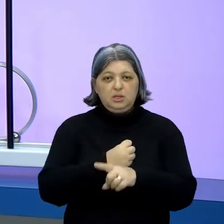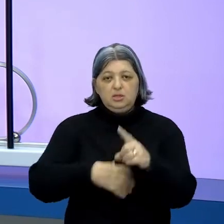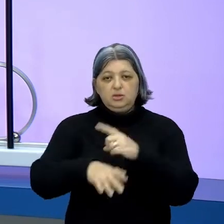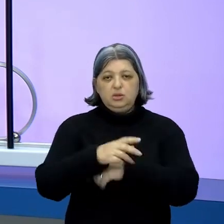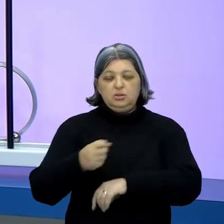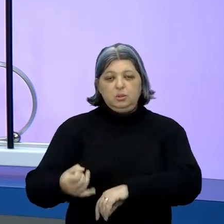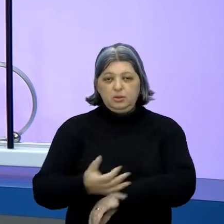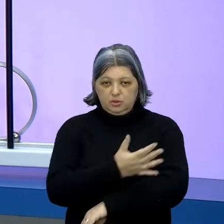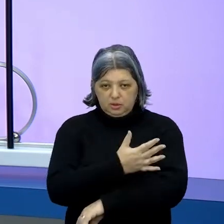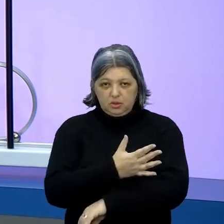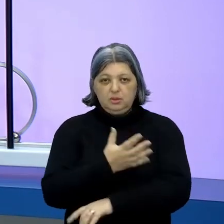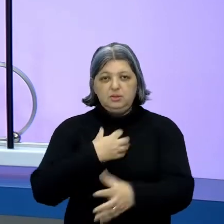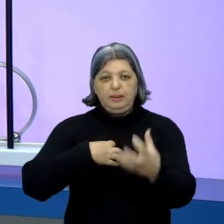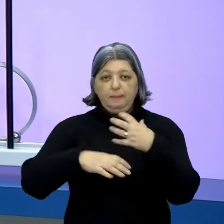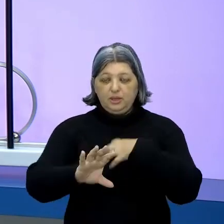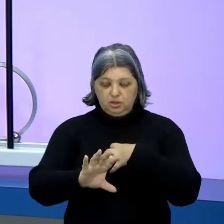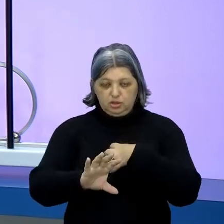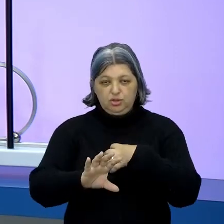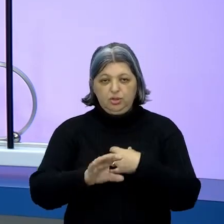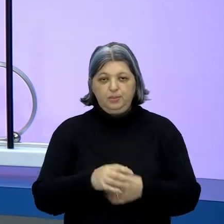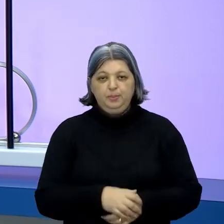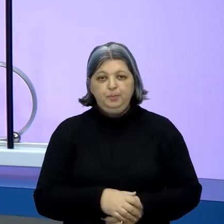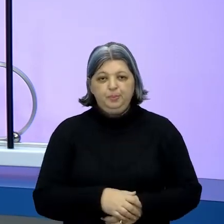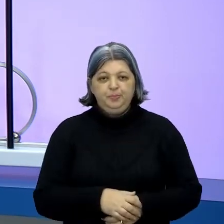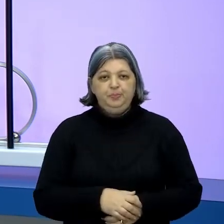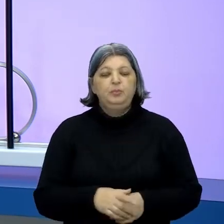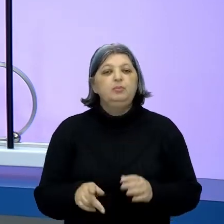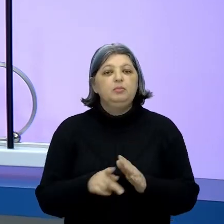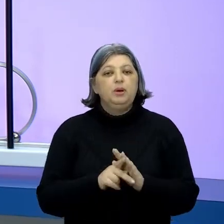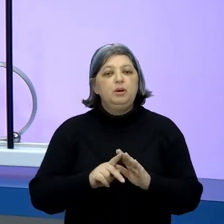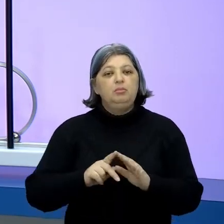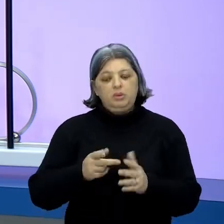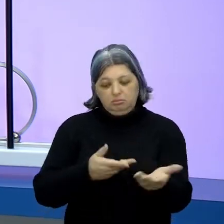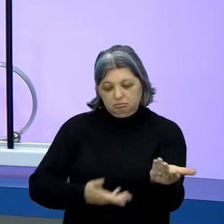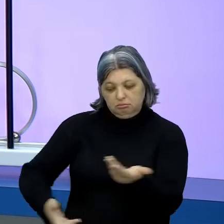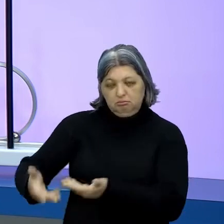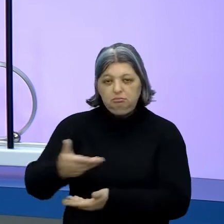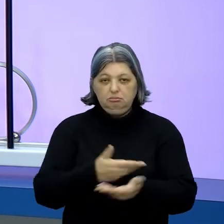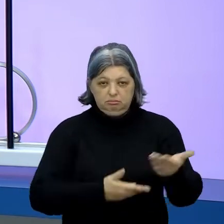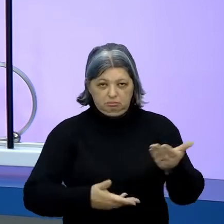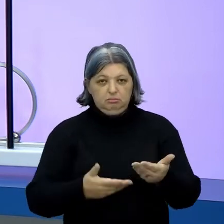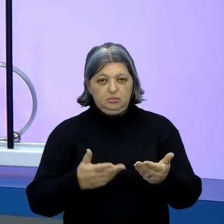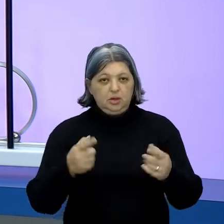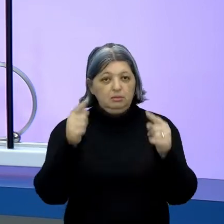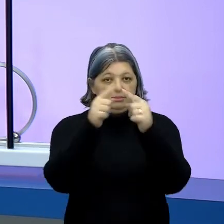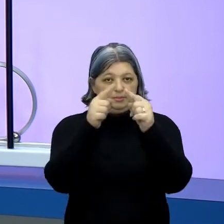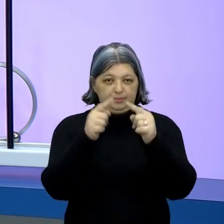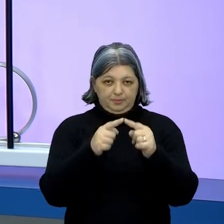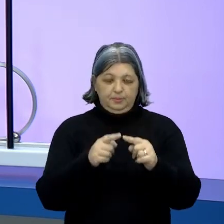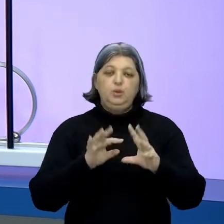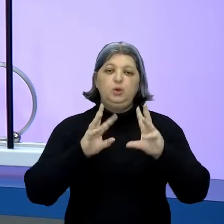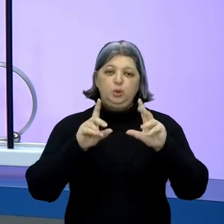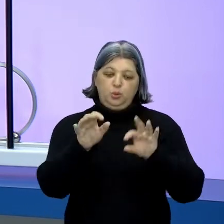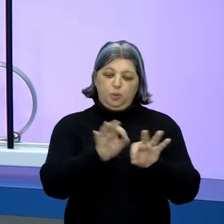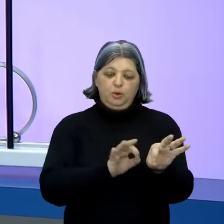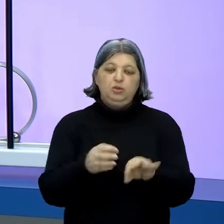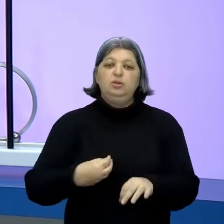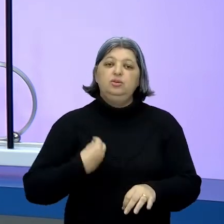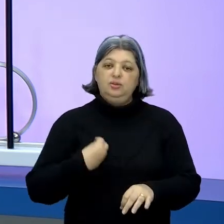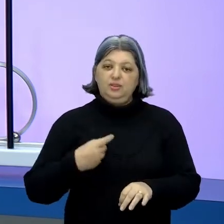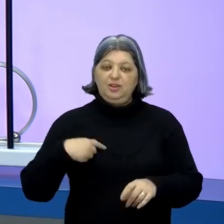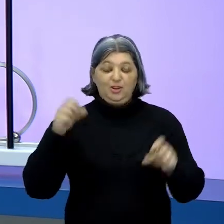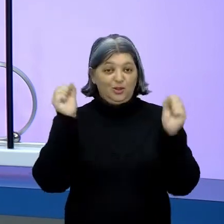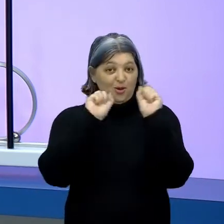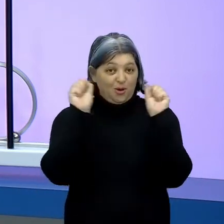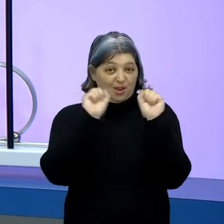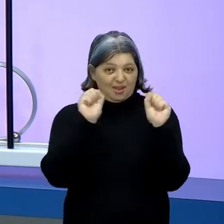é o quê? A empatia, o engajamento com o outro. A gente começa a fazer essa conexão com todo o nosso projeto de vida. Estou adorando